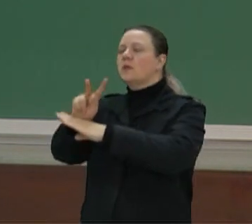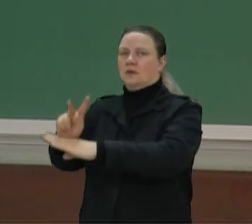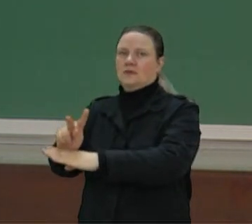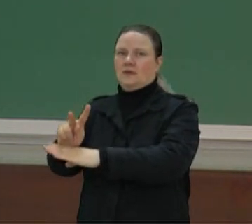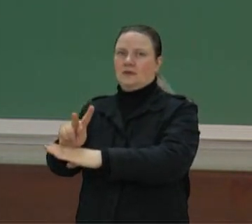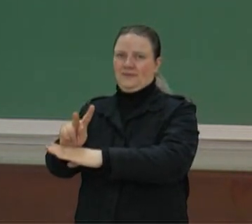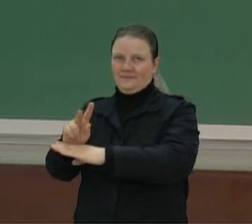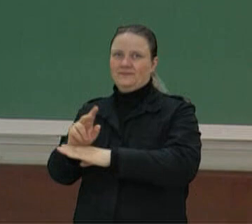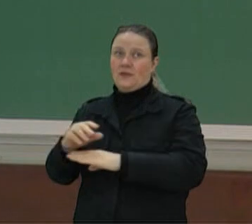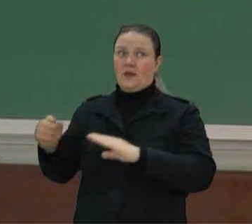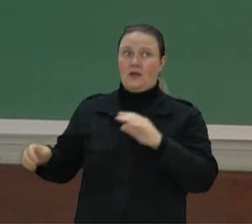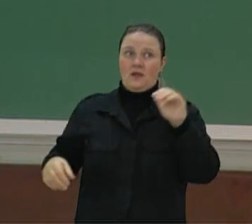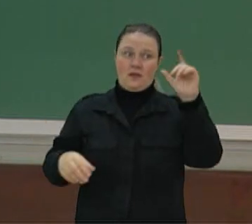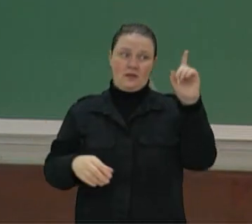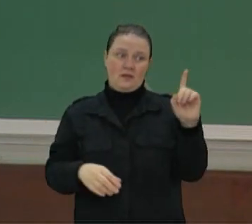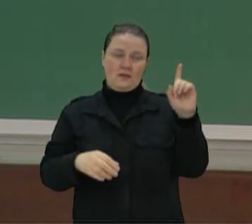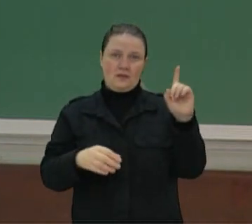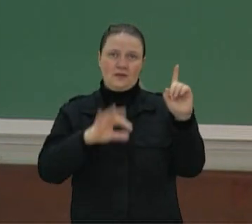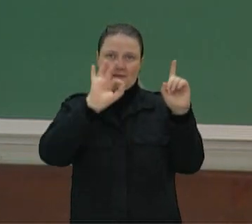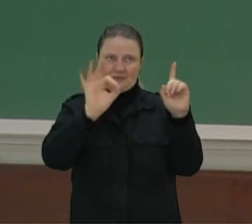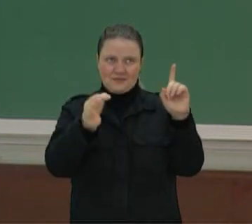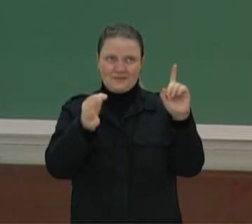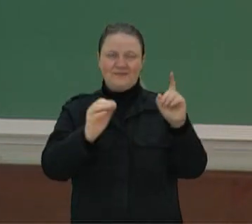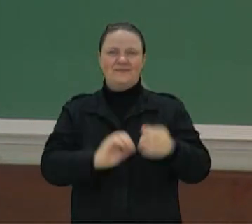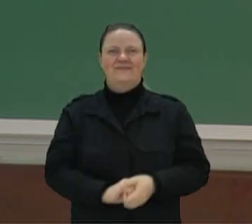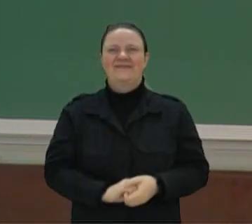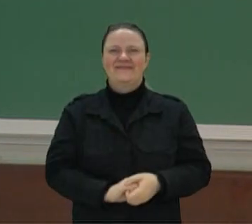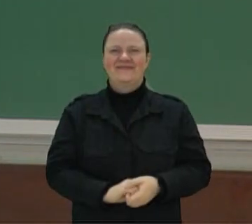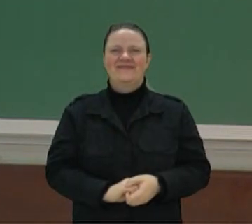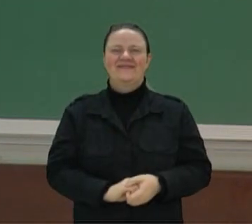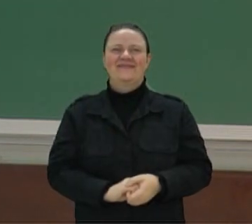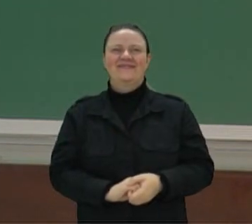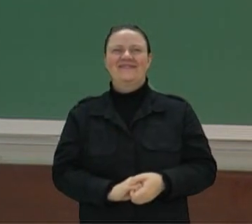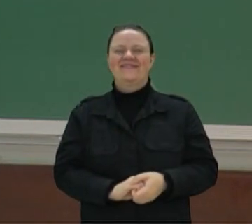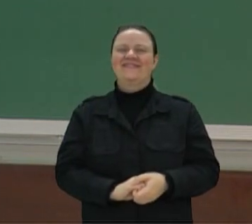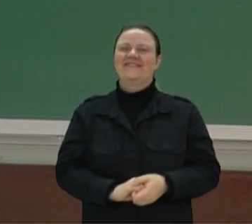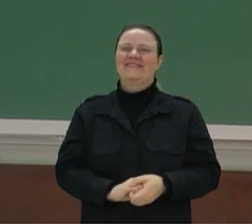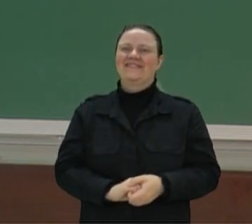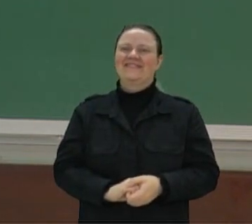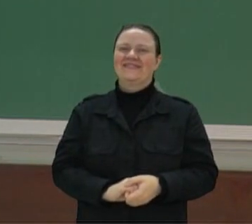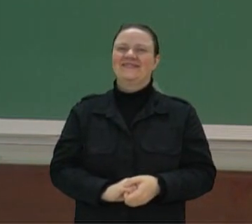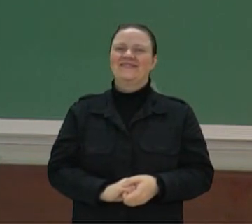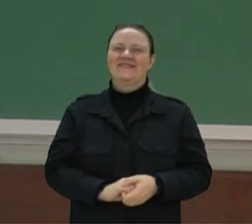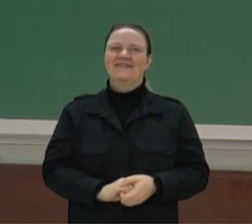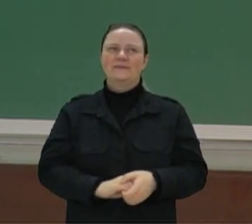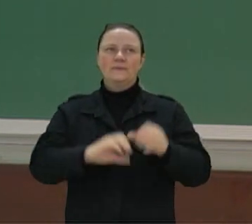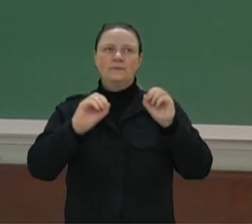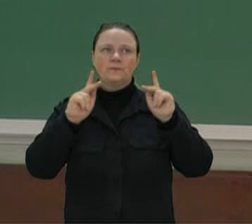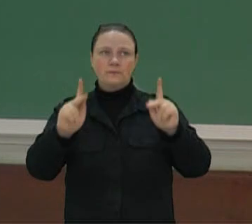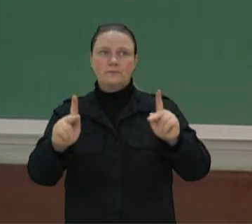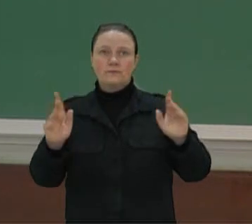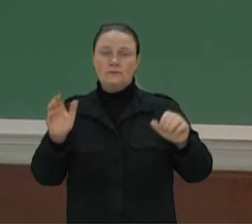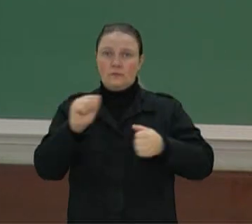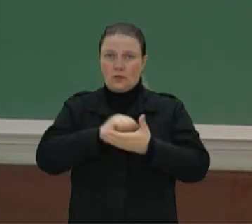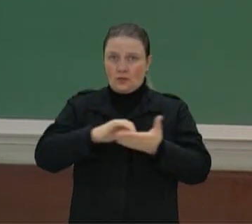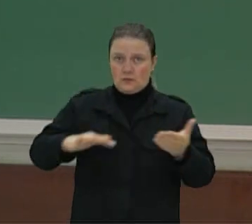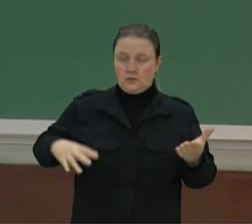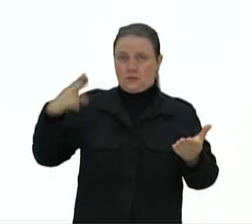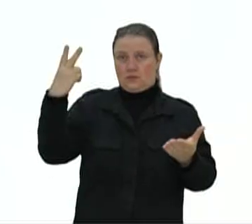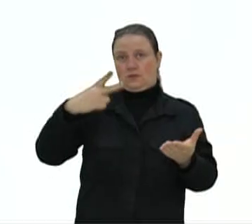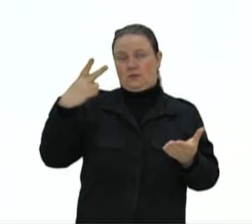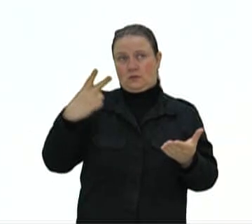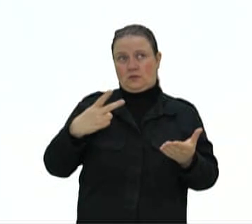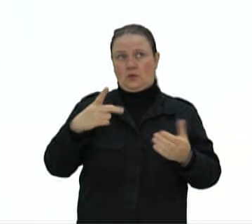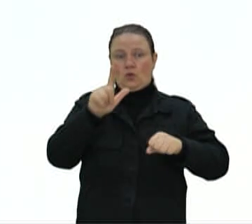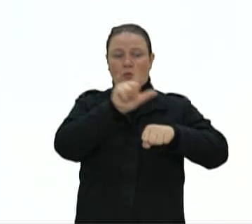é a alternativa D de certo. D de certo. Então tá bom? Beleza, é isso aí, pessoal. Exercício 2.